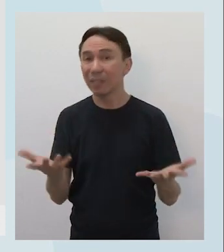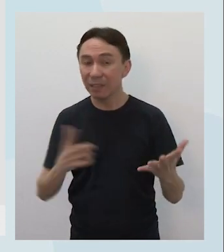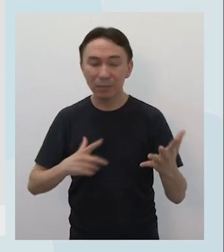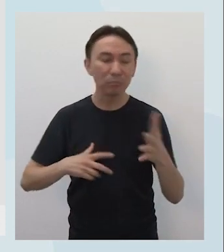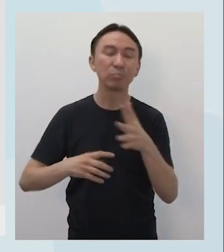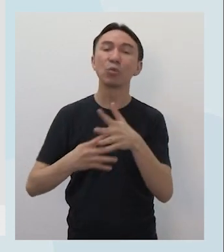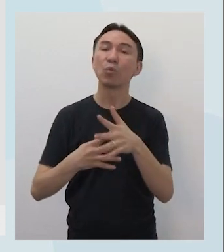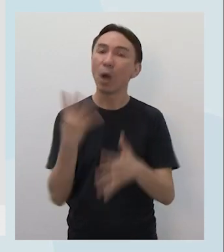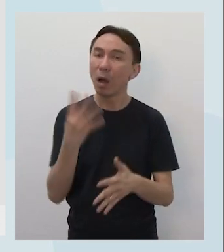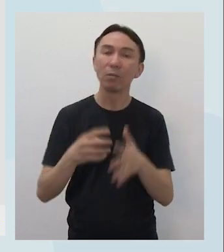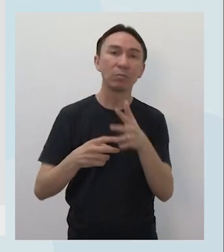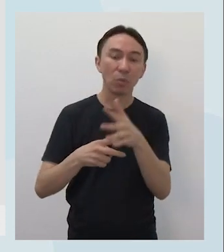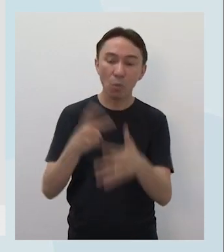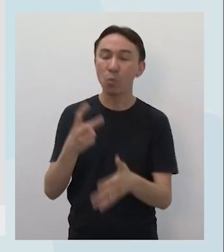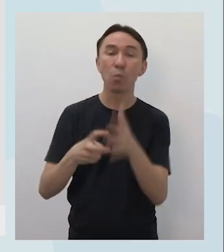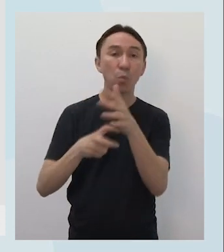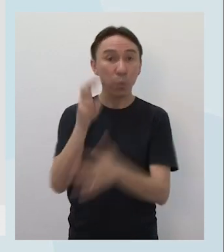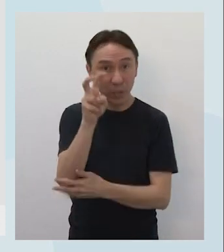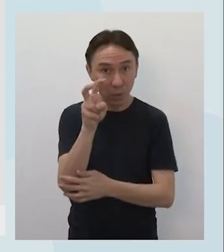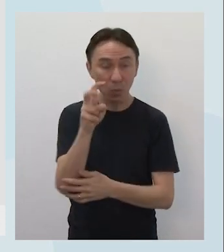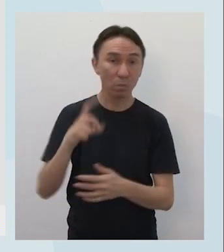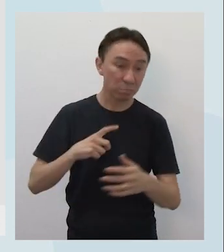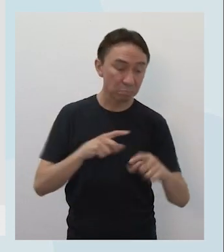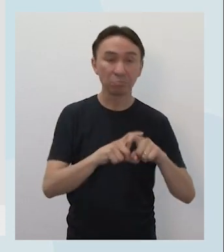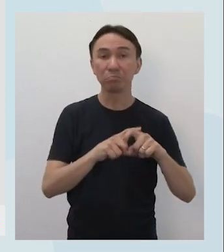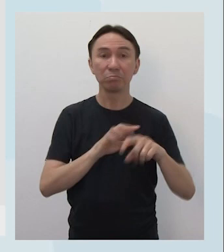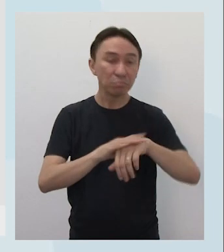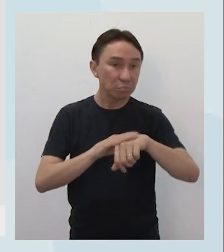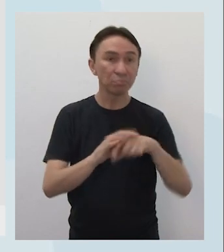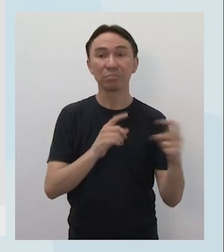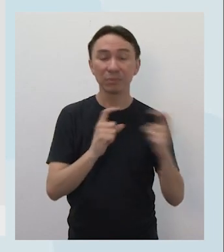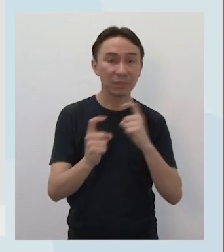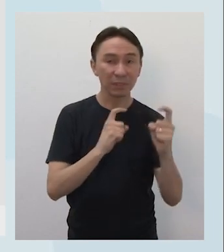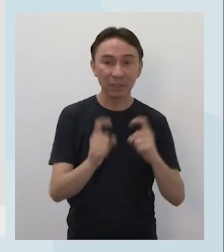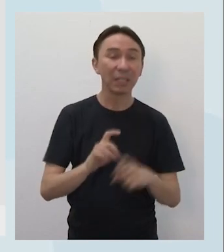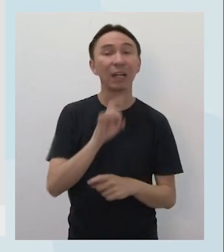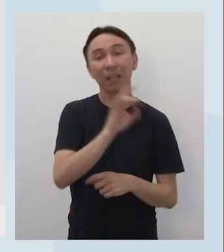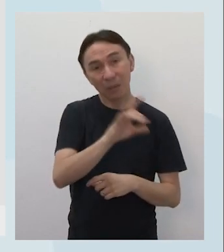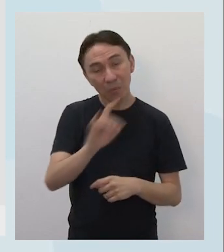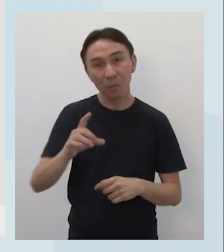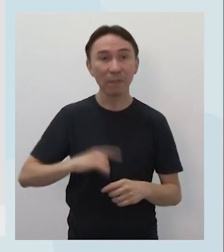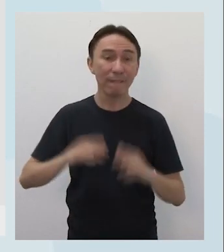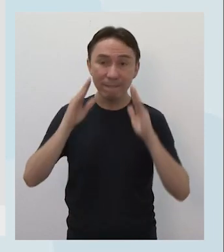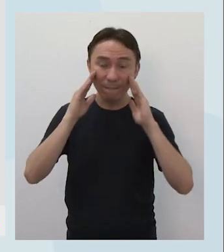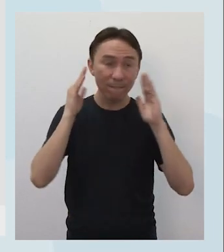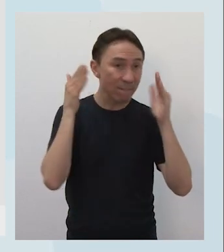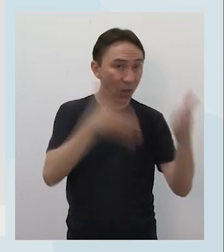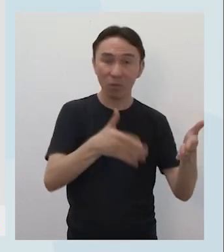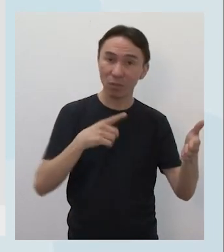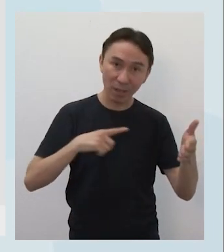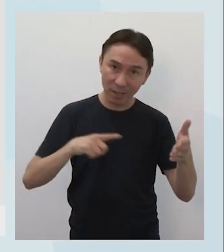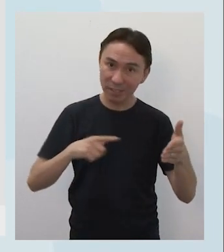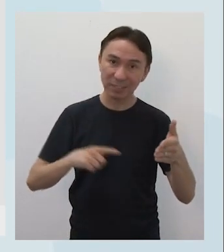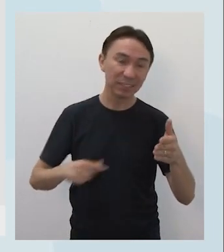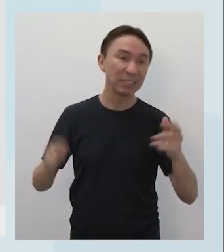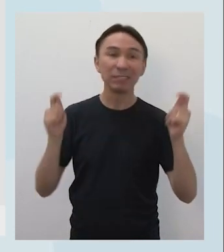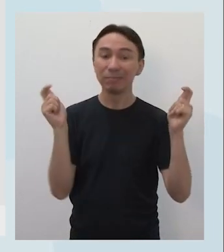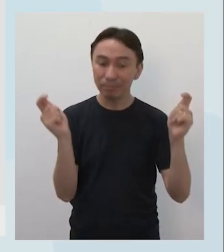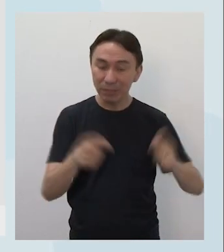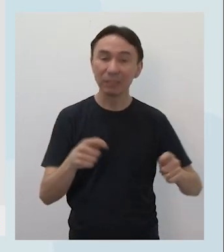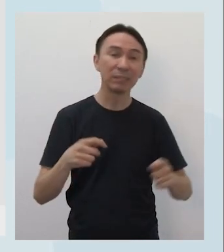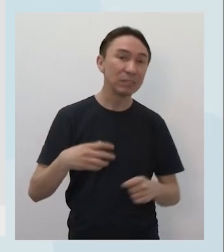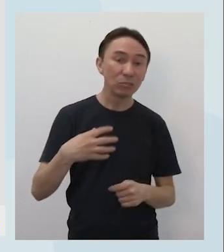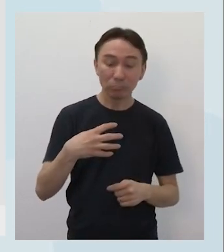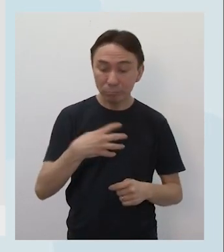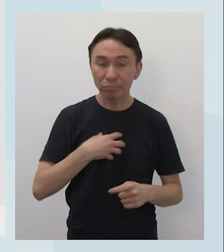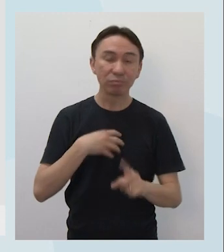cada encontro nós focaremos em uma das 5 macrocompetências socioemocionais. E no dia de hoje falaremos sobre abertura